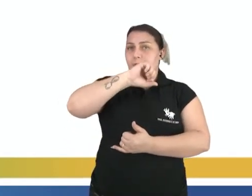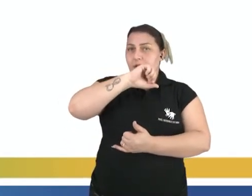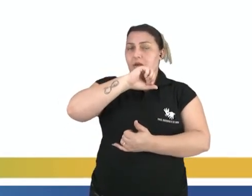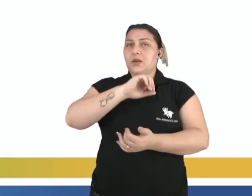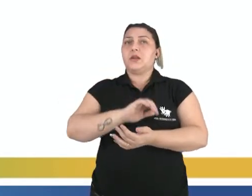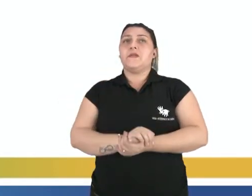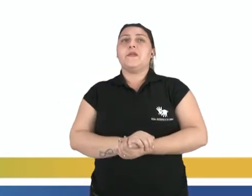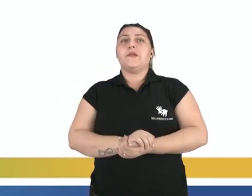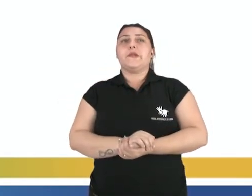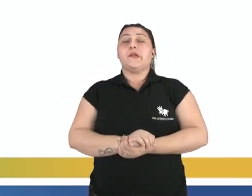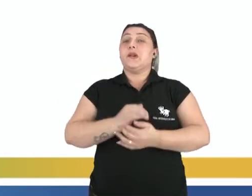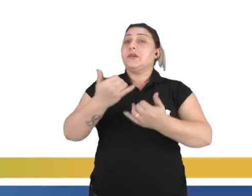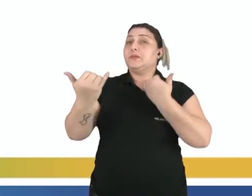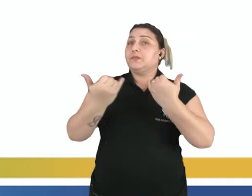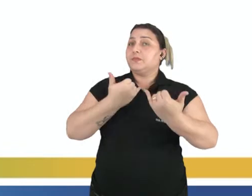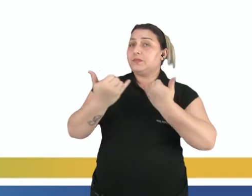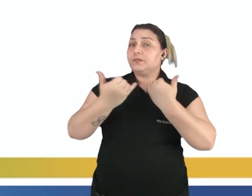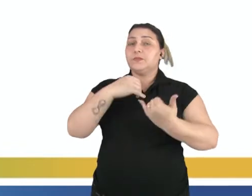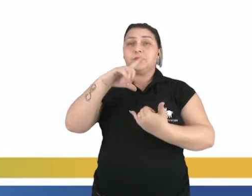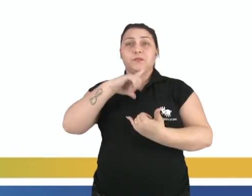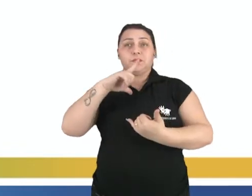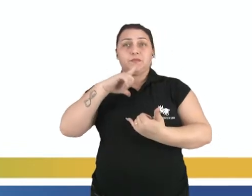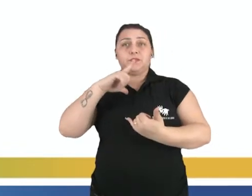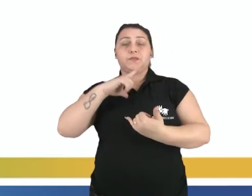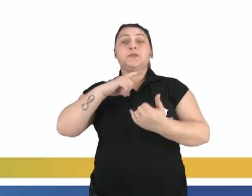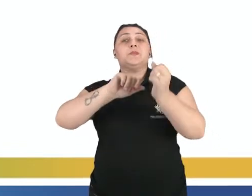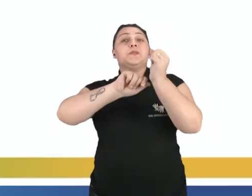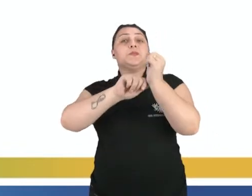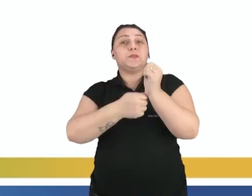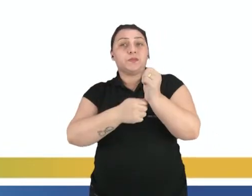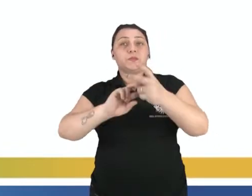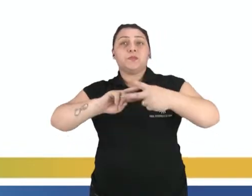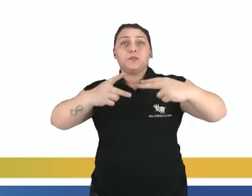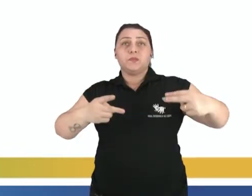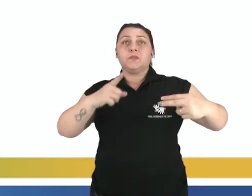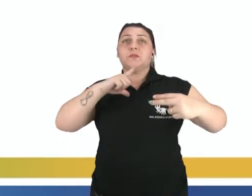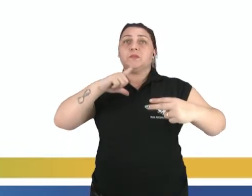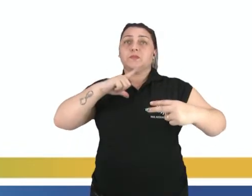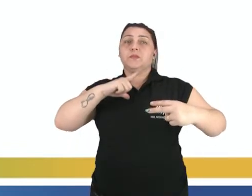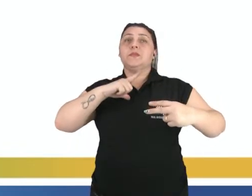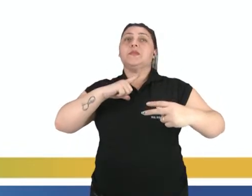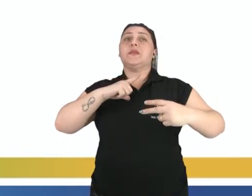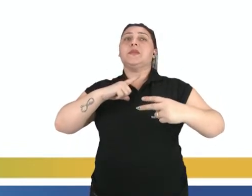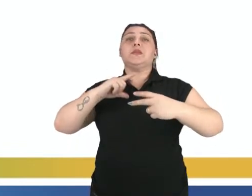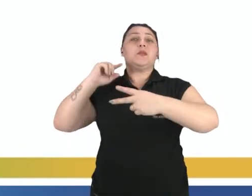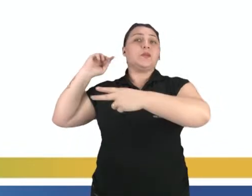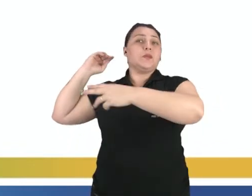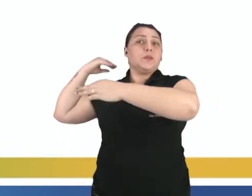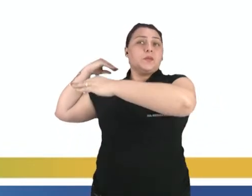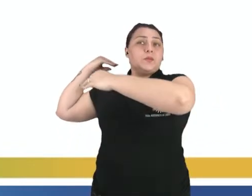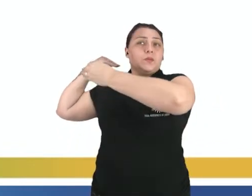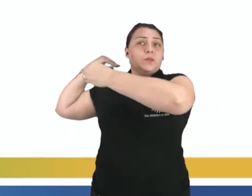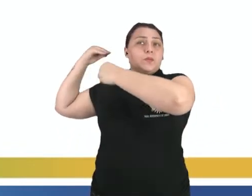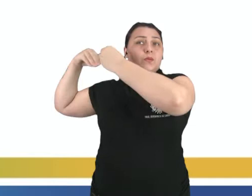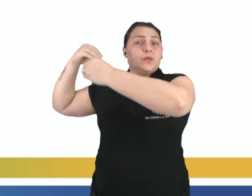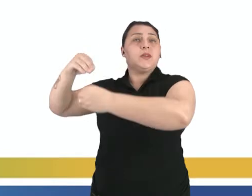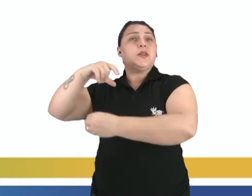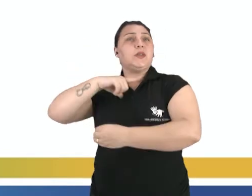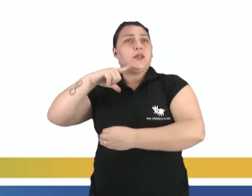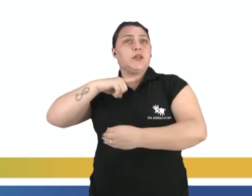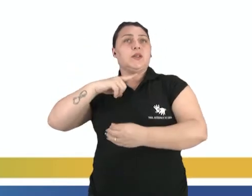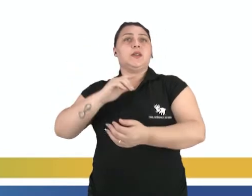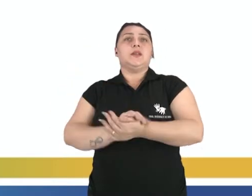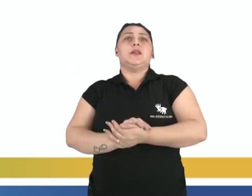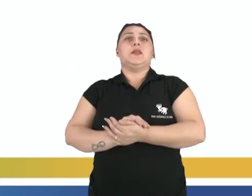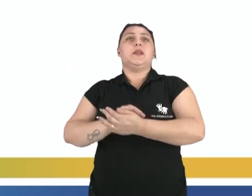né, através dessas informações contidas lá no código genético que são transmitidas através dos descendentes. Existe uma coisa que nós